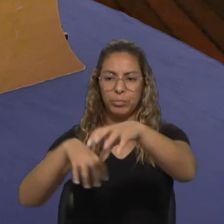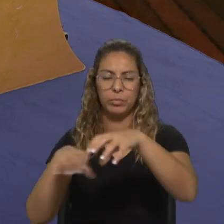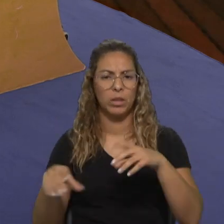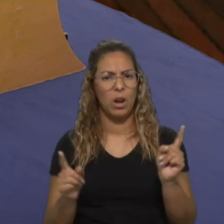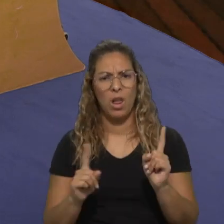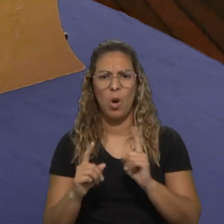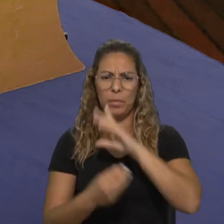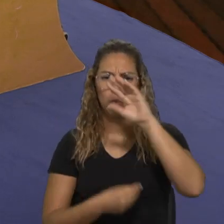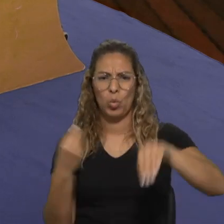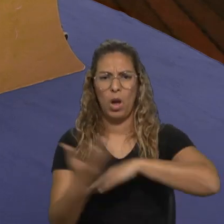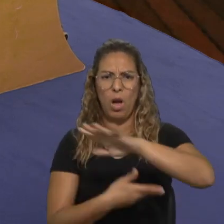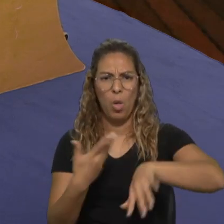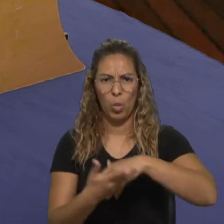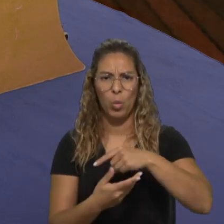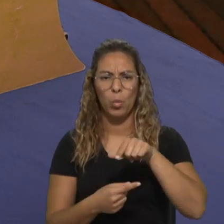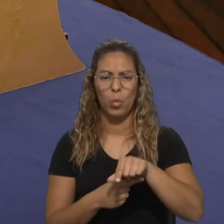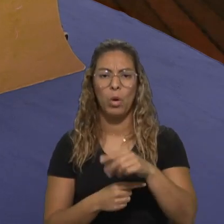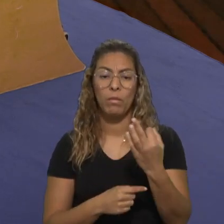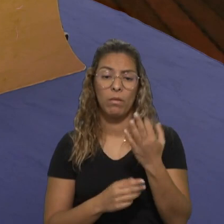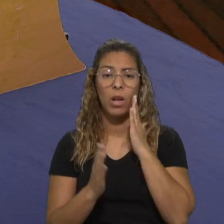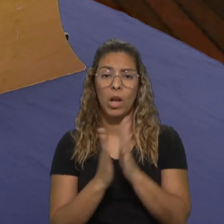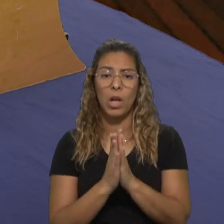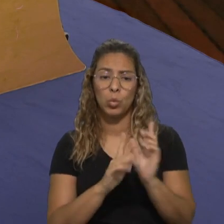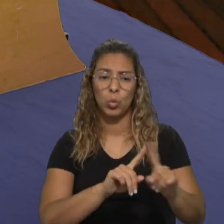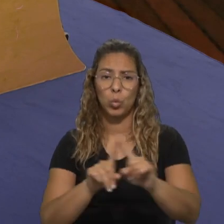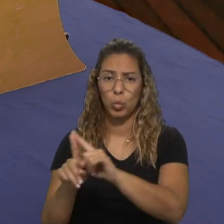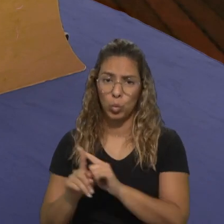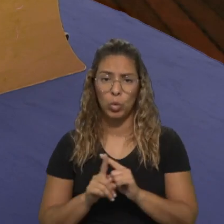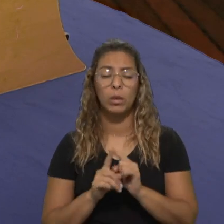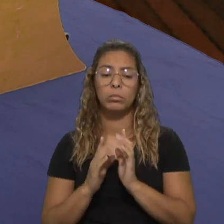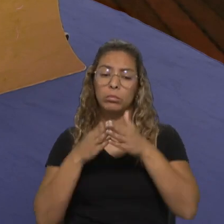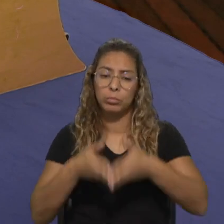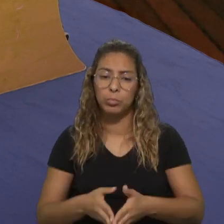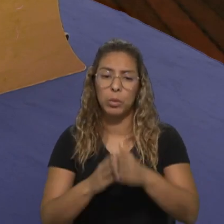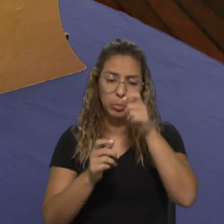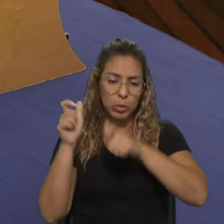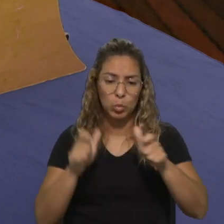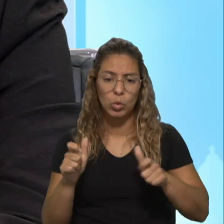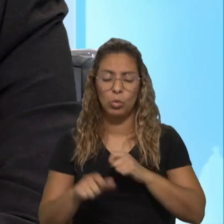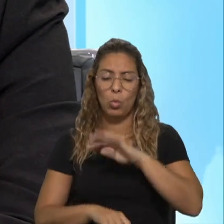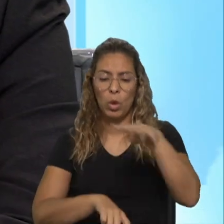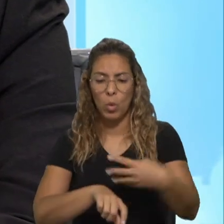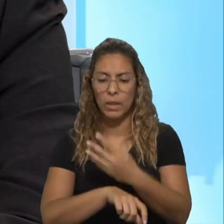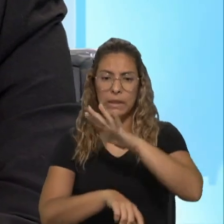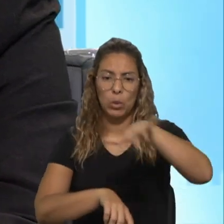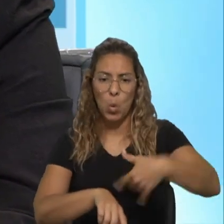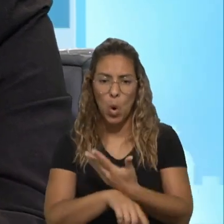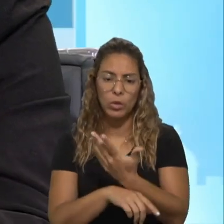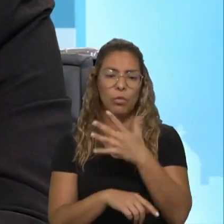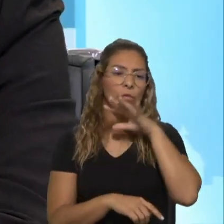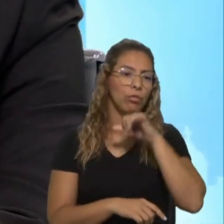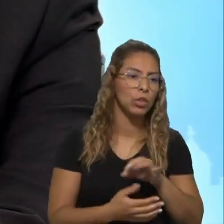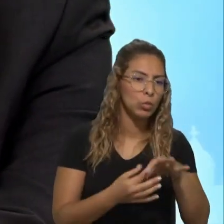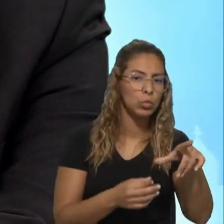relativamente misturadas e, portanto, há ali uma inerência quase de partilha de vida, que ao final de 4, 5 horas já se está a falar dos filhos, já se está a falar de projetos de